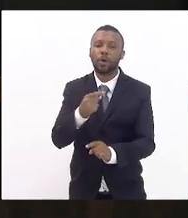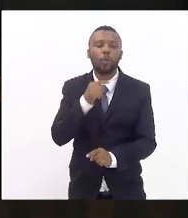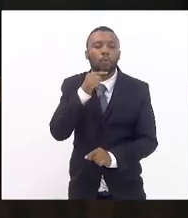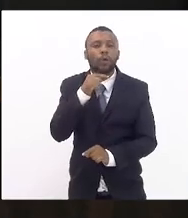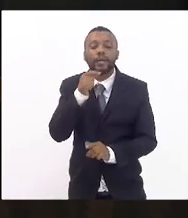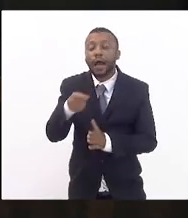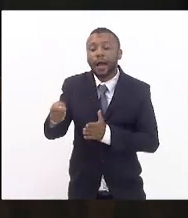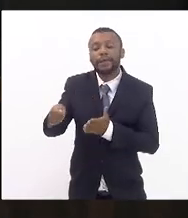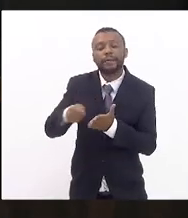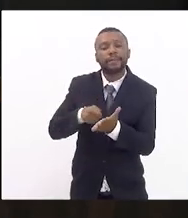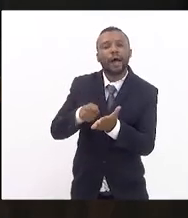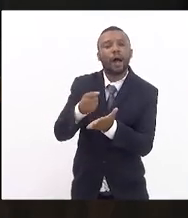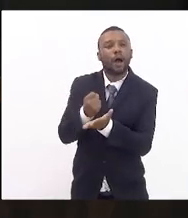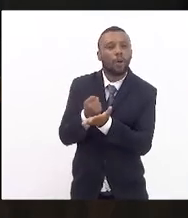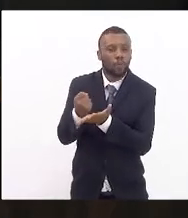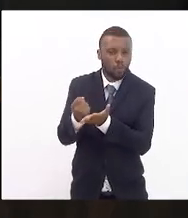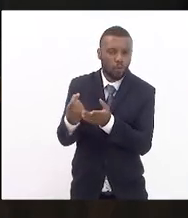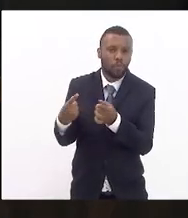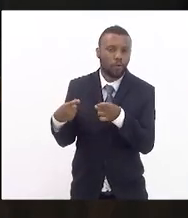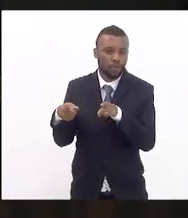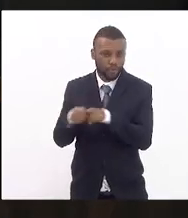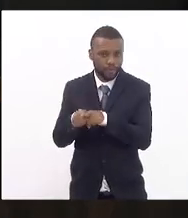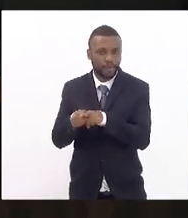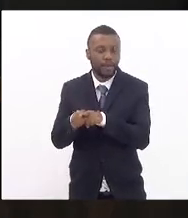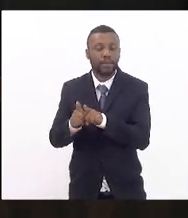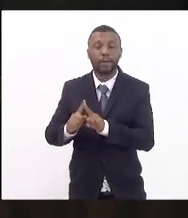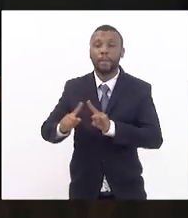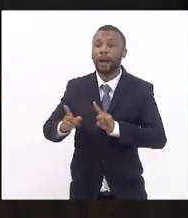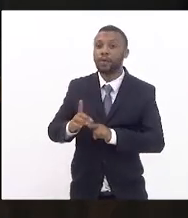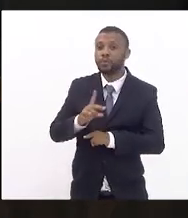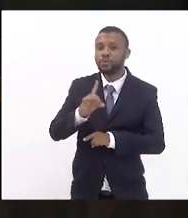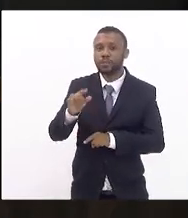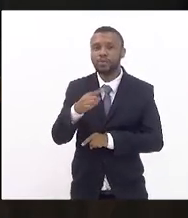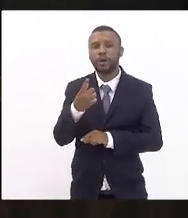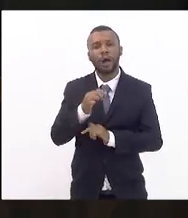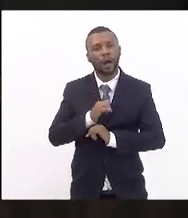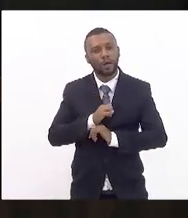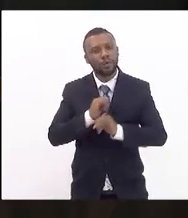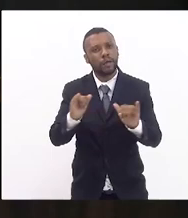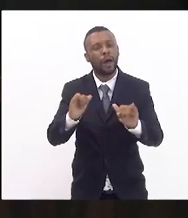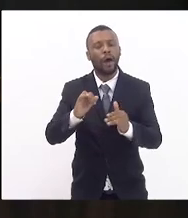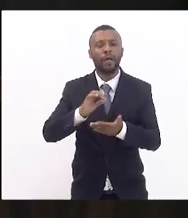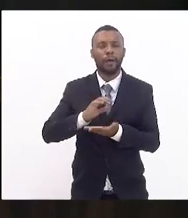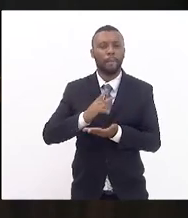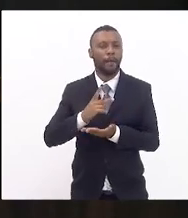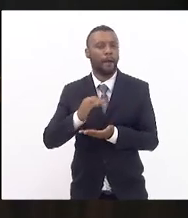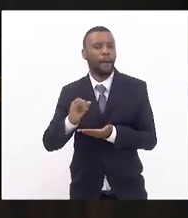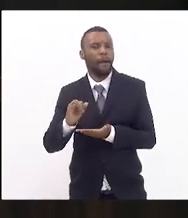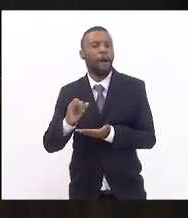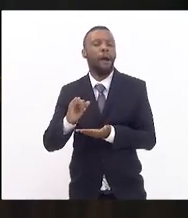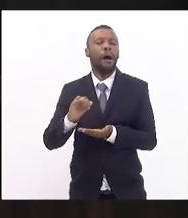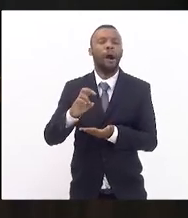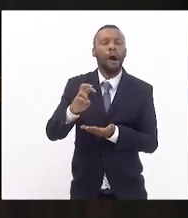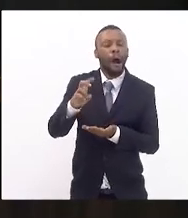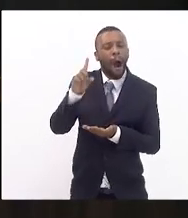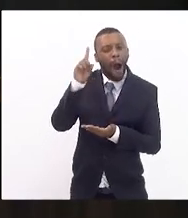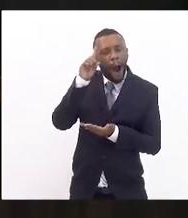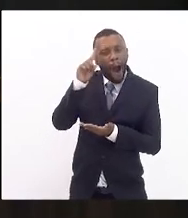convênio. No dia que nós anunciamos a CPI, não passaram-se